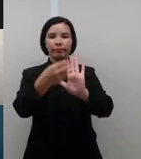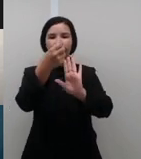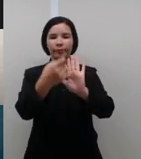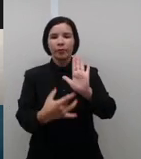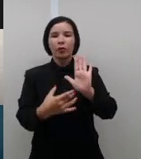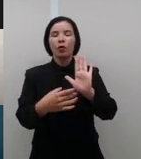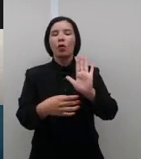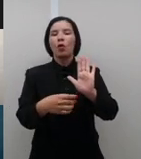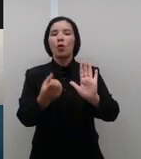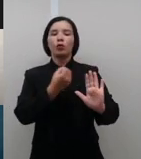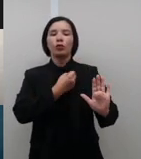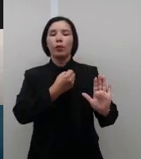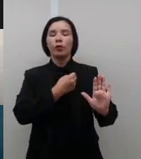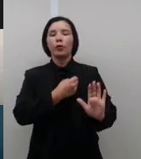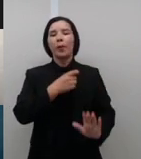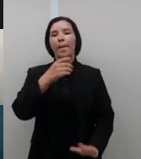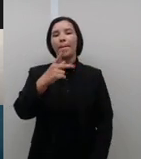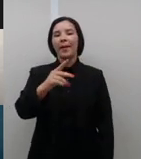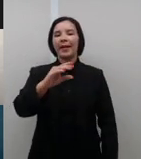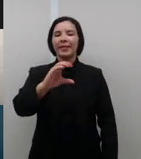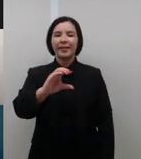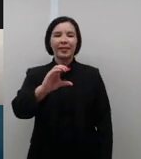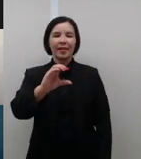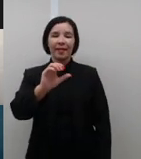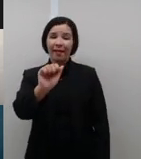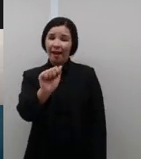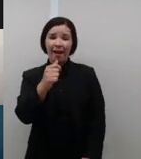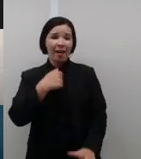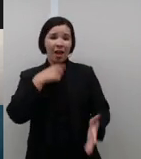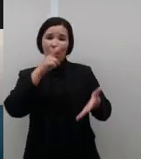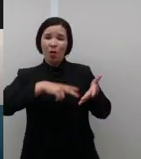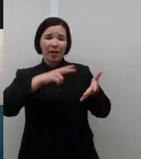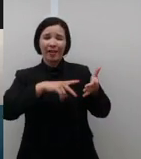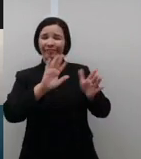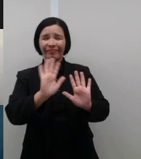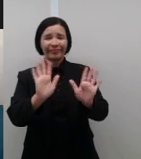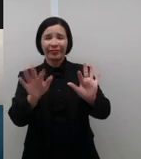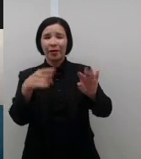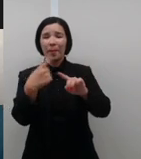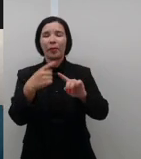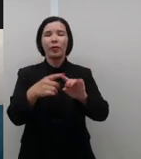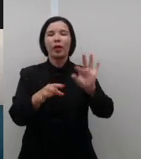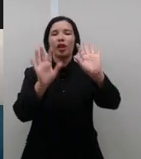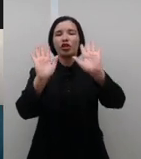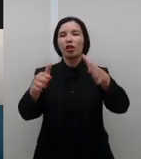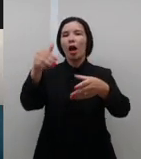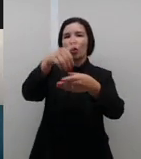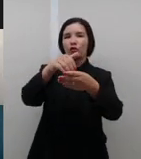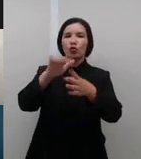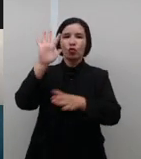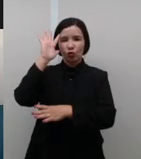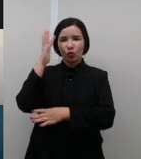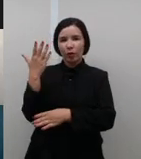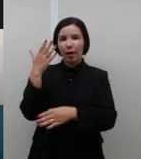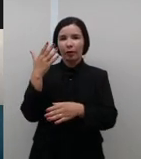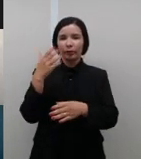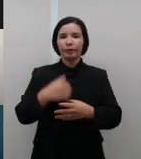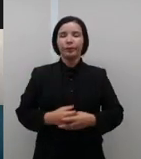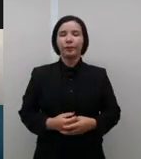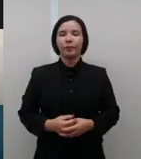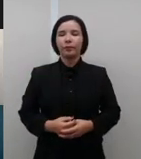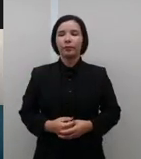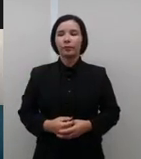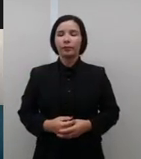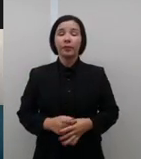bem longo, não vou ler, foi julgado em junho de 2021. Tendo em vista a divergência de datas indicadas nas